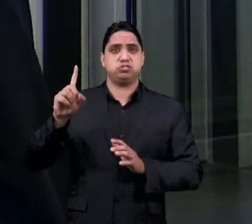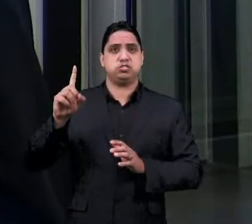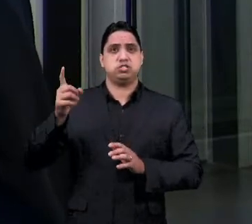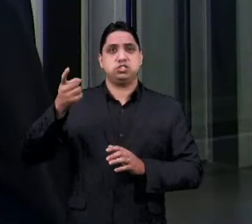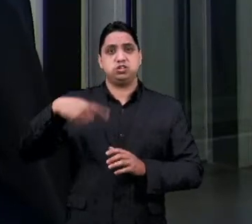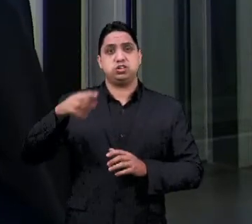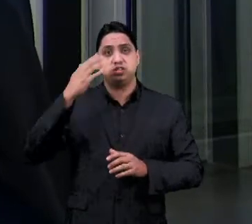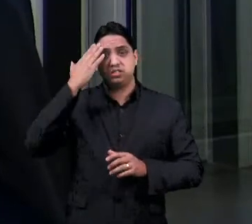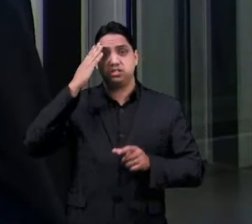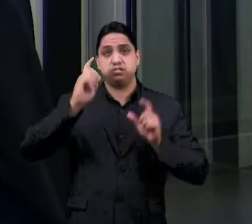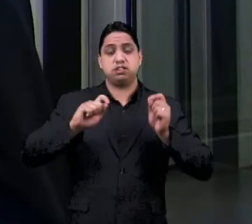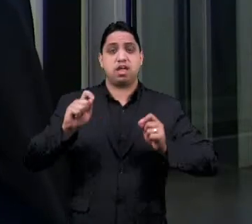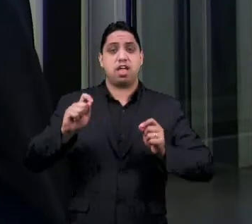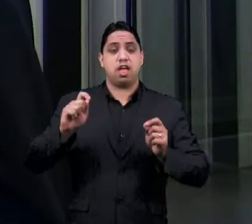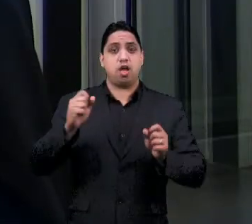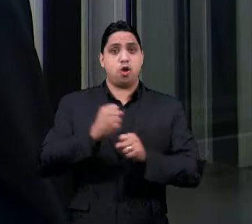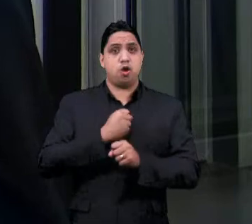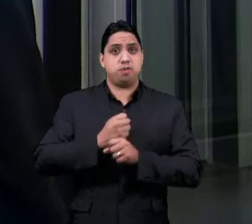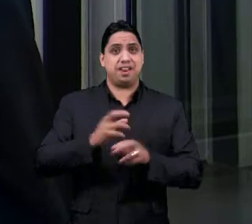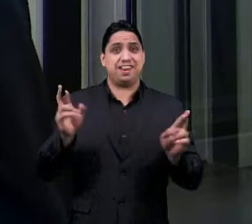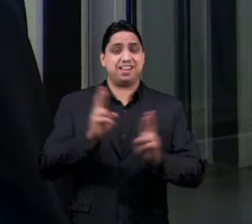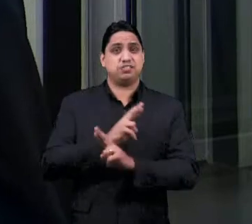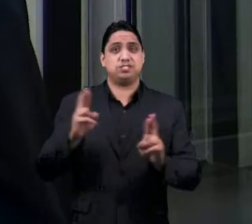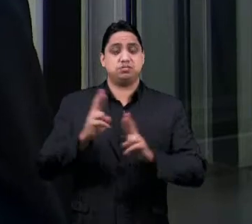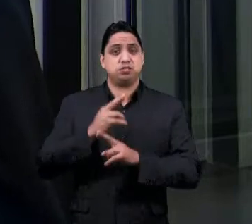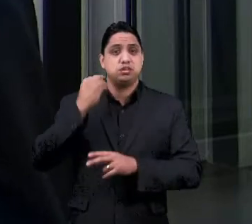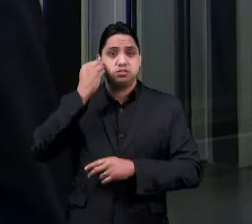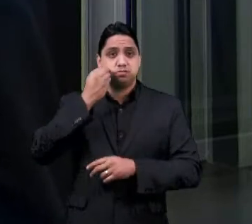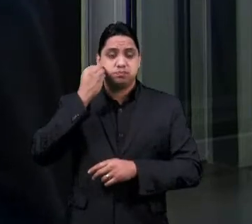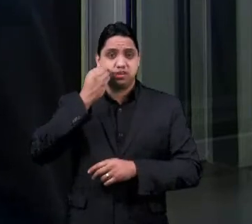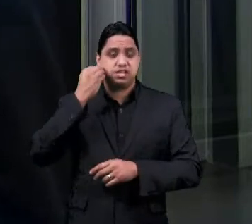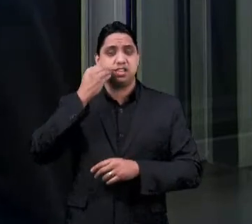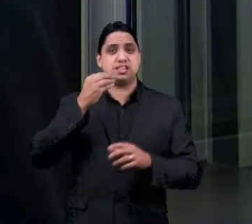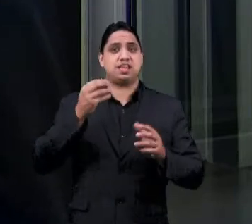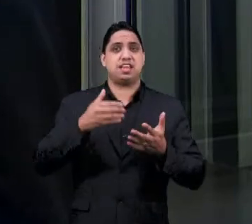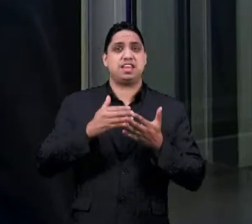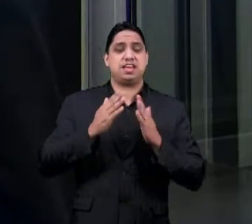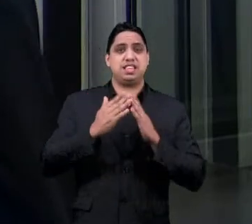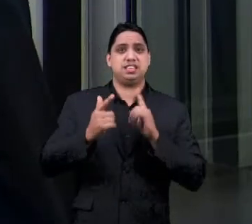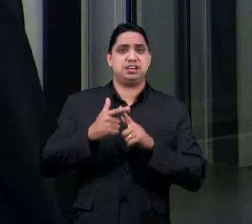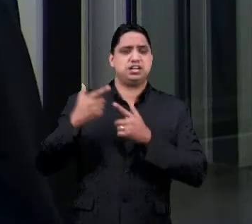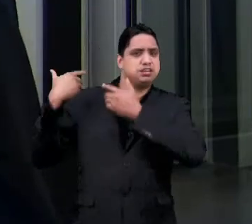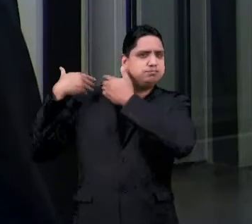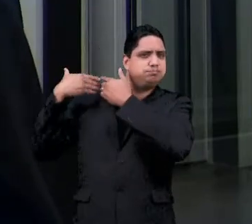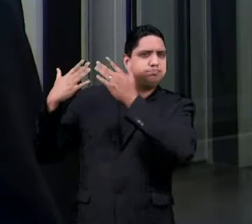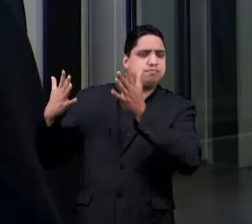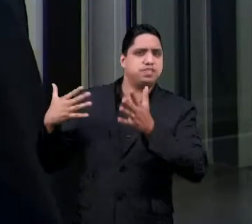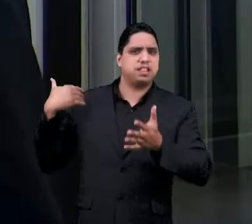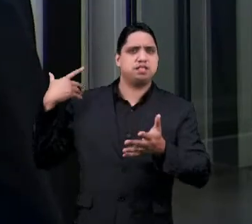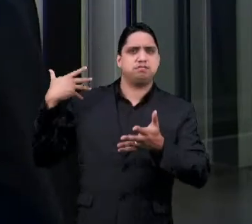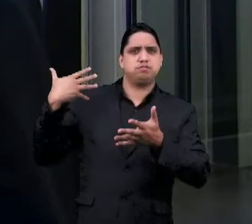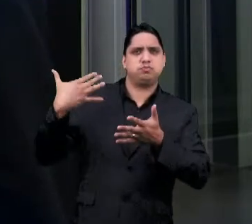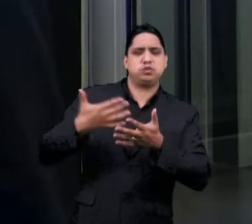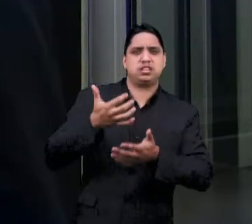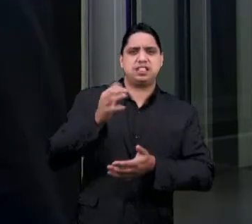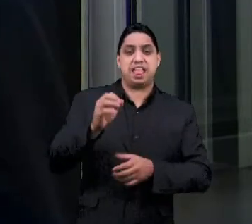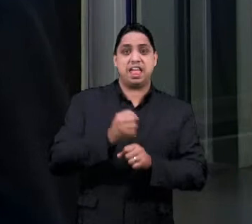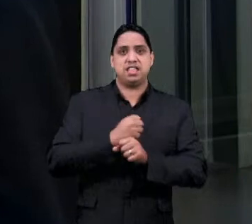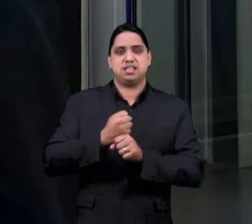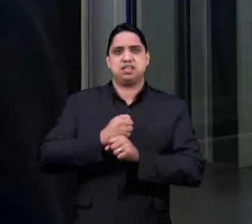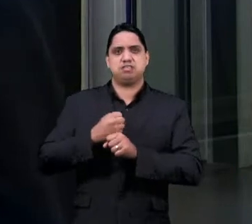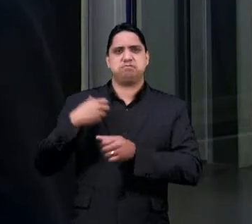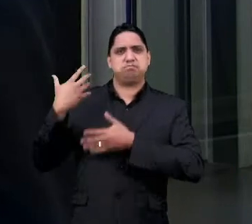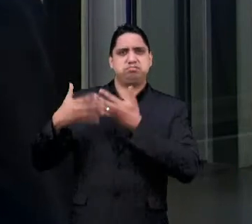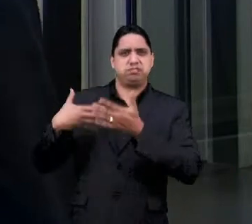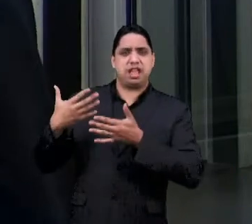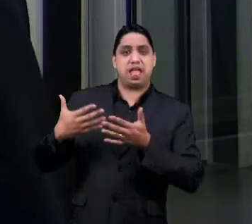entendíamos que a obra estava relacionada com as experiências da igreja primitiva. Foram 10 anos. Passamos por muitas situações, até